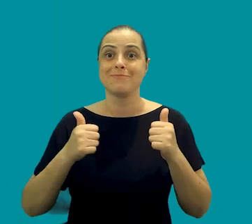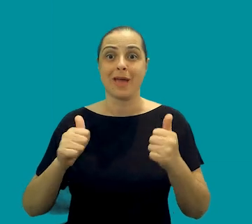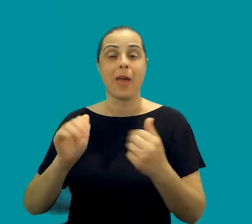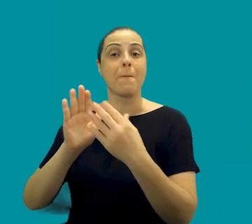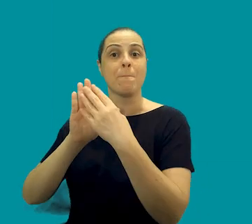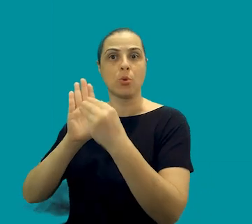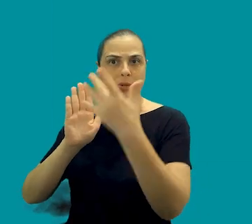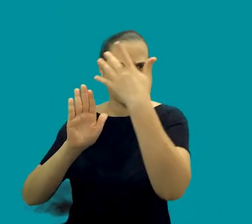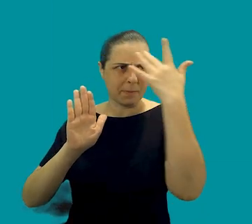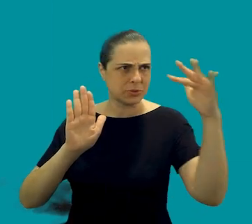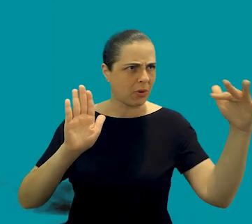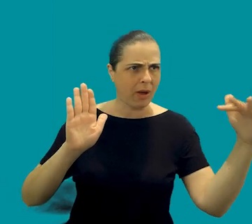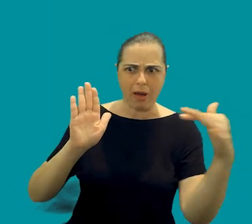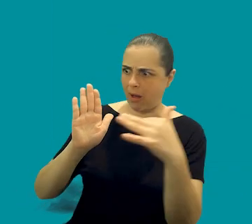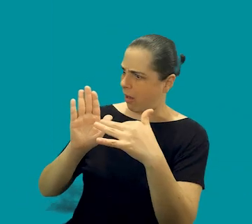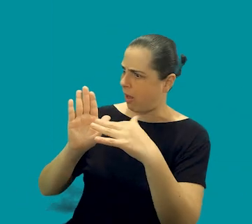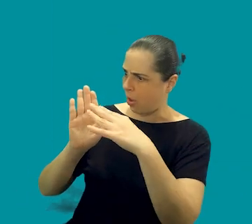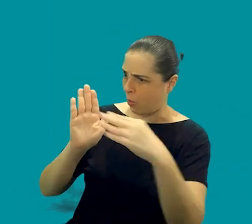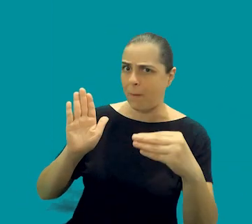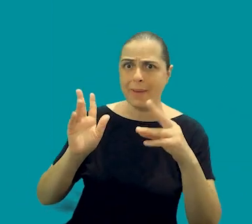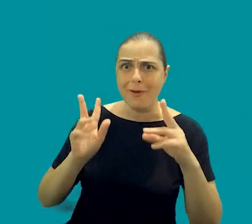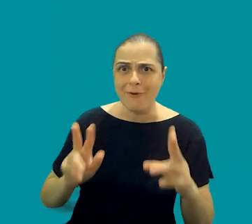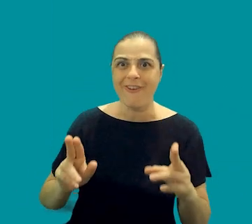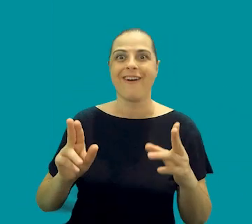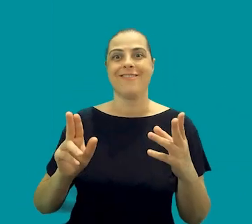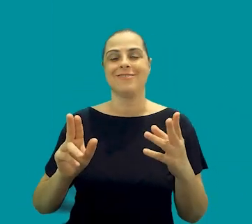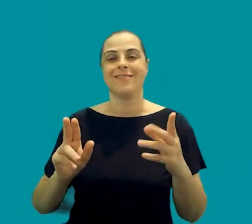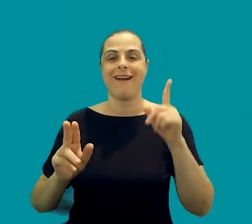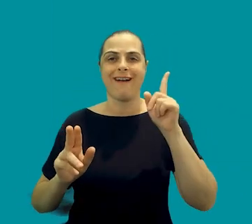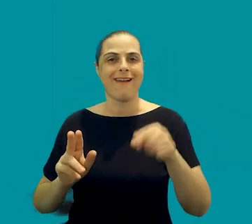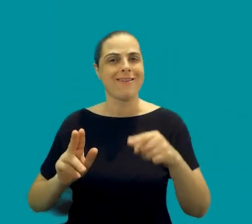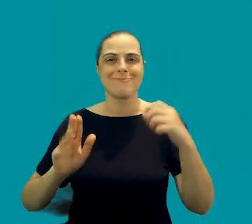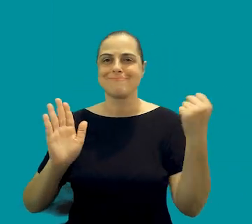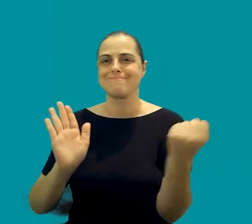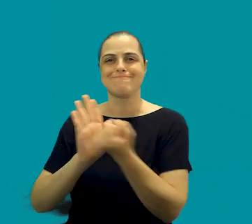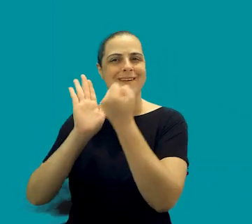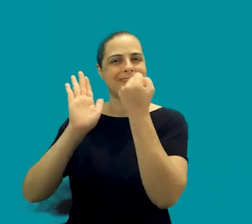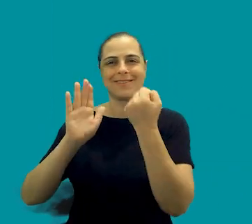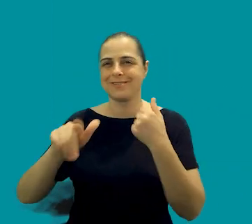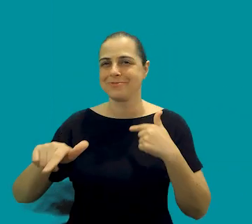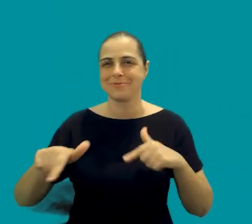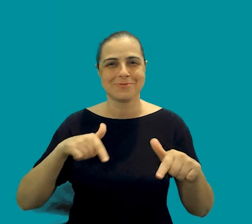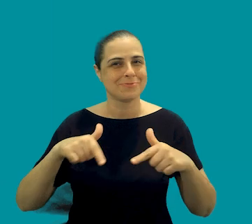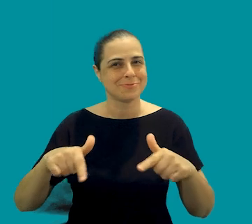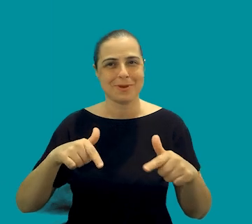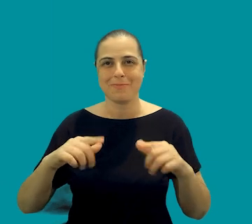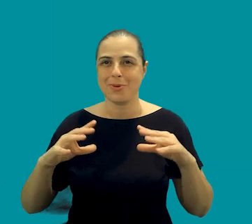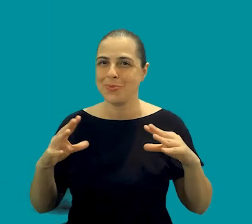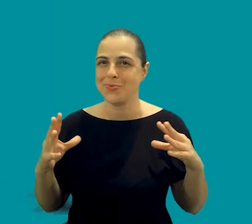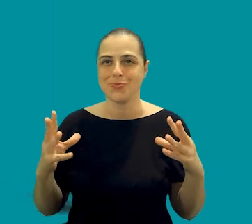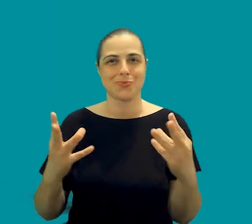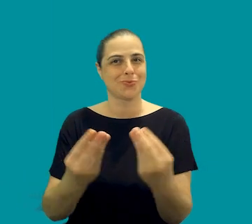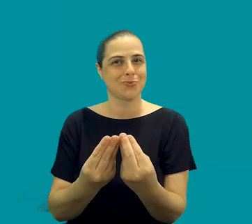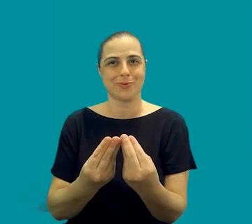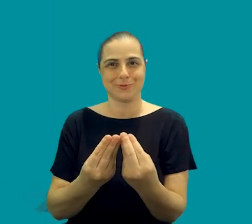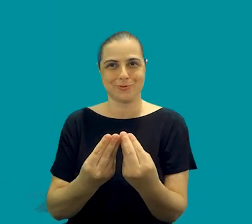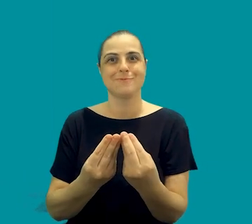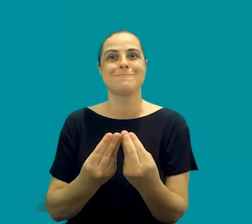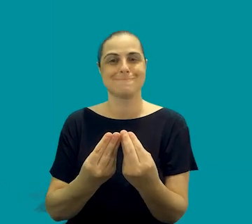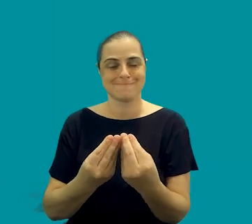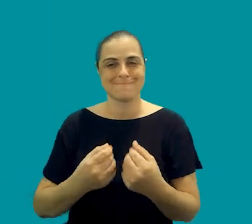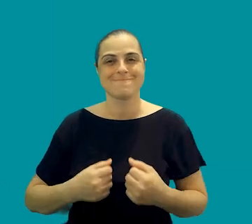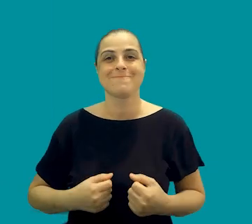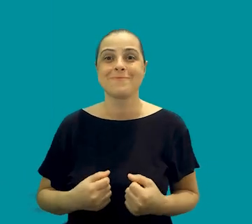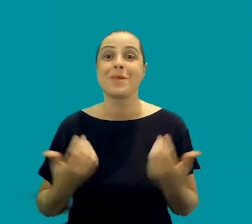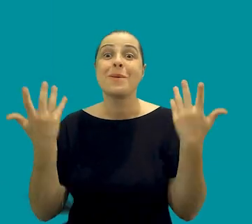isso um exemplo para os demais, né? Acho que isso é fundamental, essa questão da simbologia que eles trazem para o trabalho em geral, de todo mundo, né?